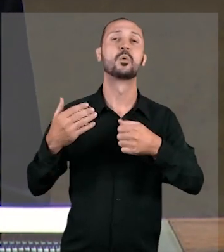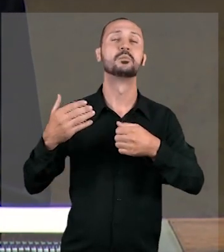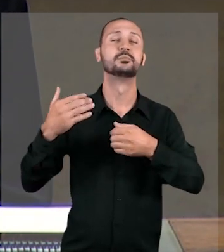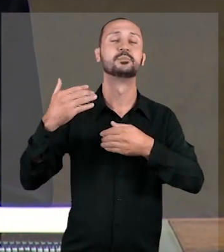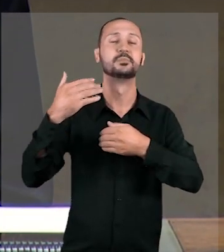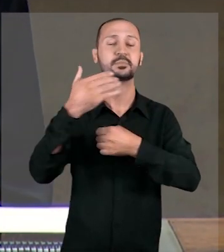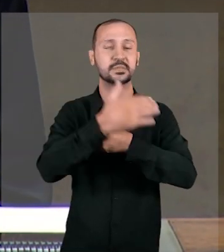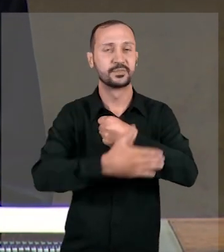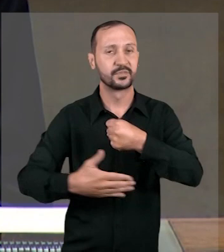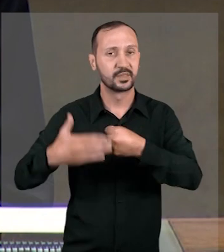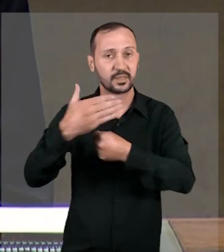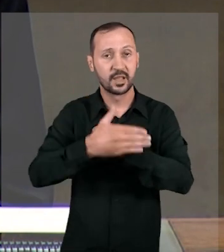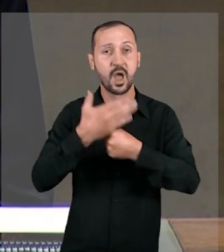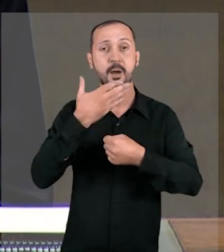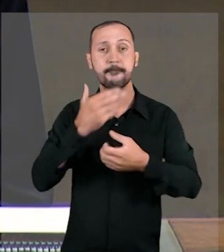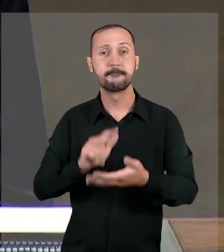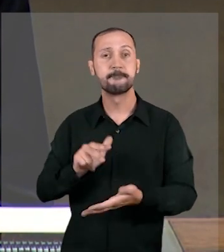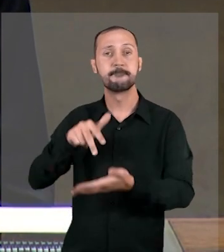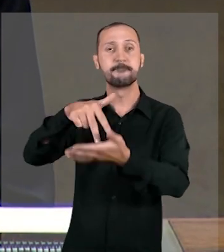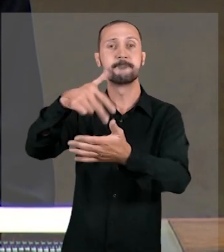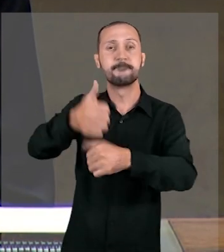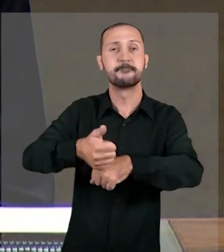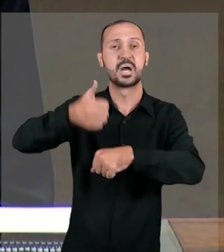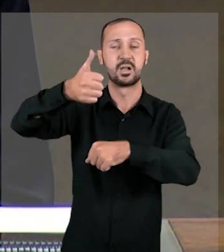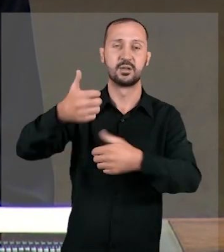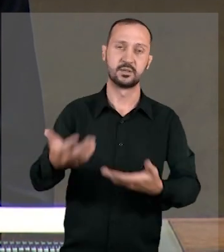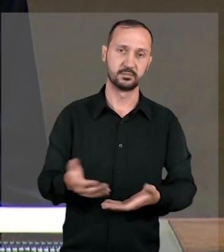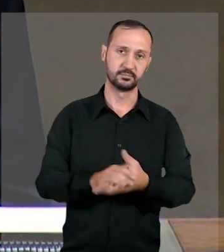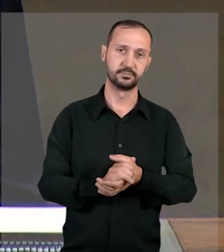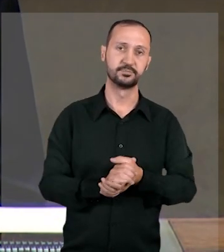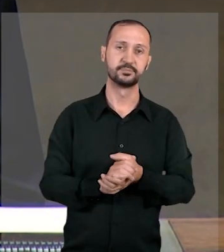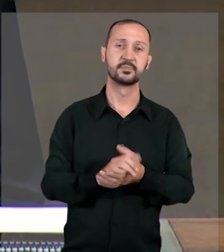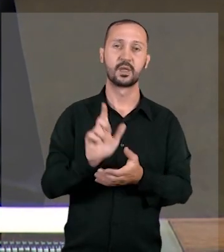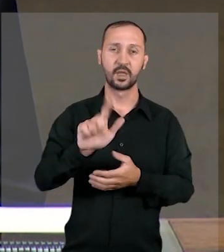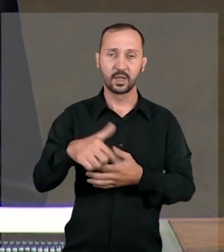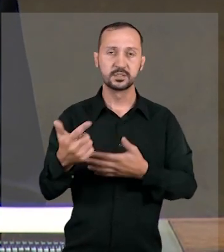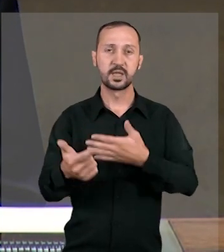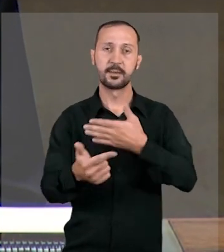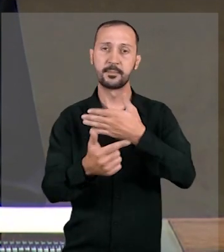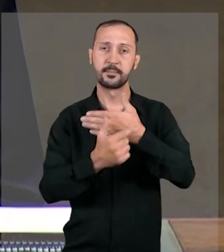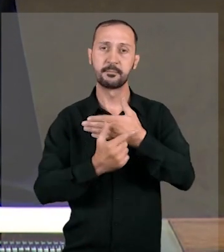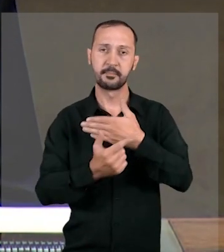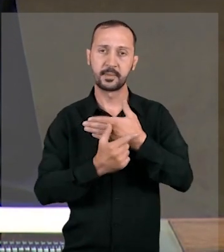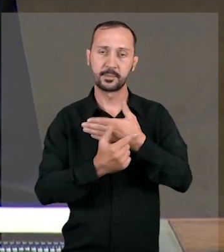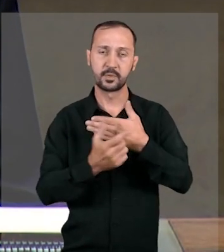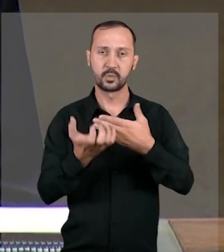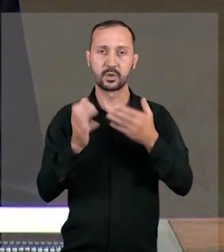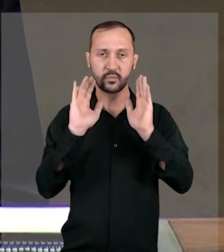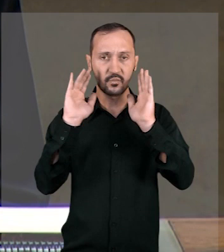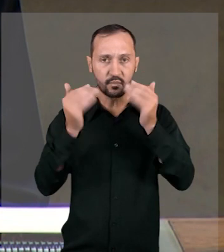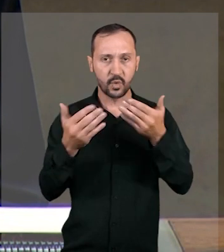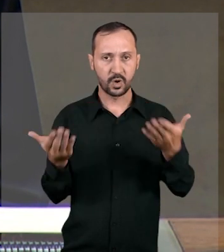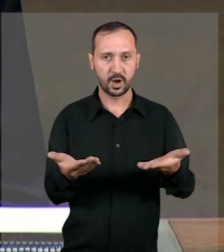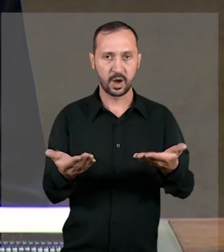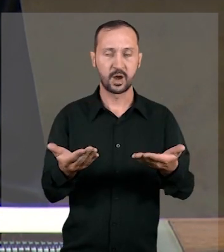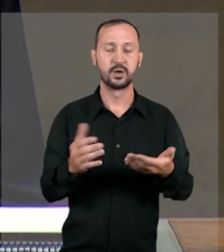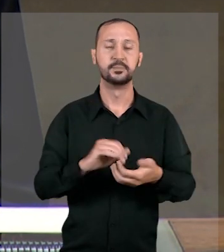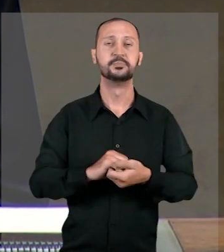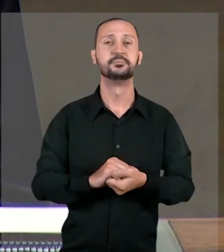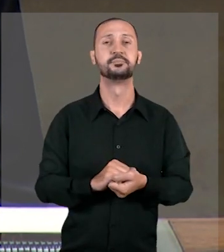defendê-las e de como aprimorá-las. E, portanto, é essa tarefa que eu gostaria de me